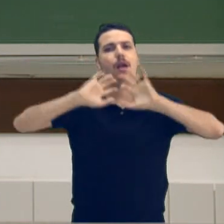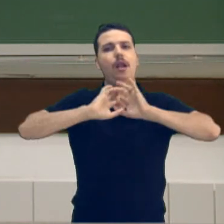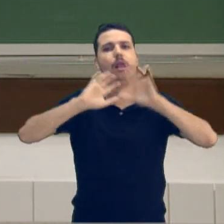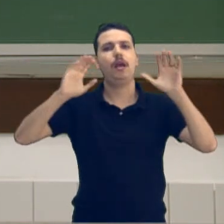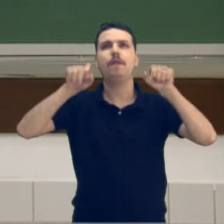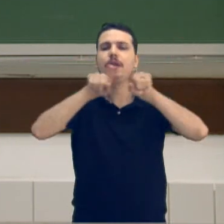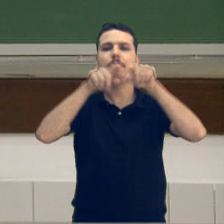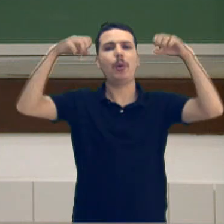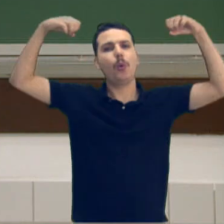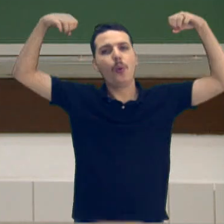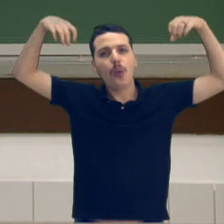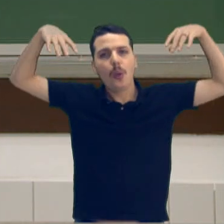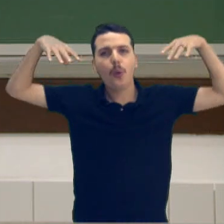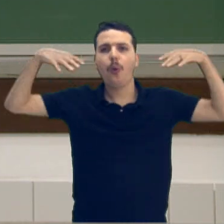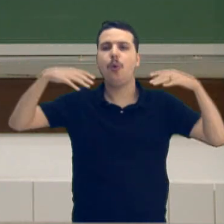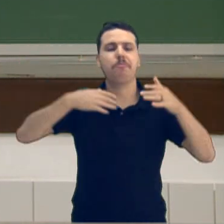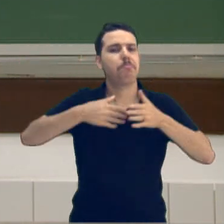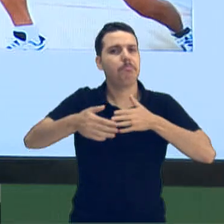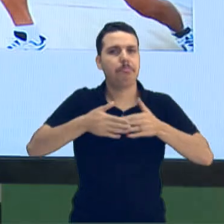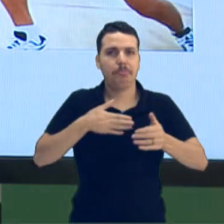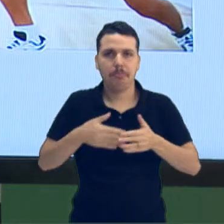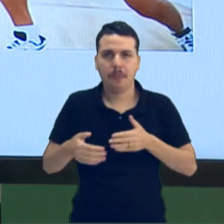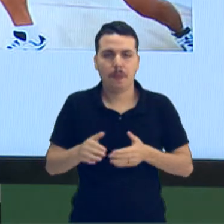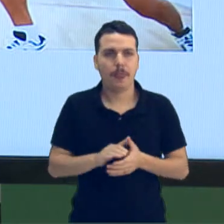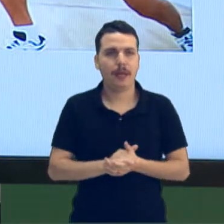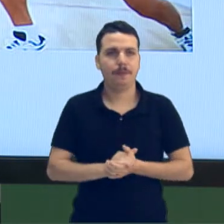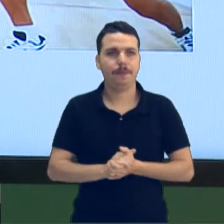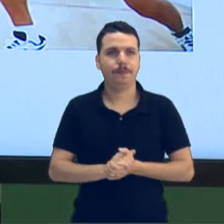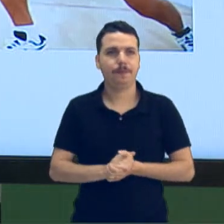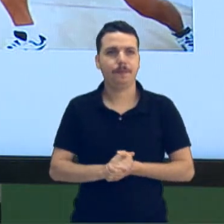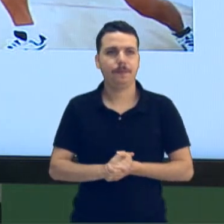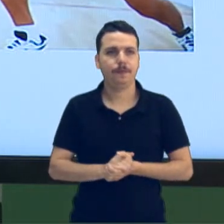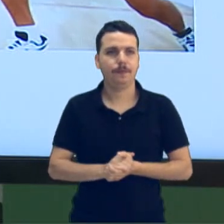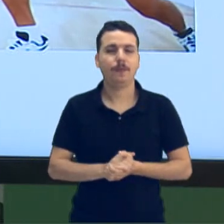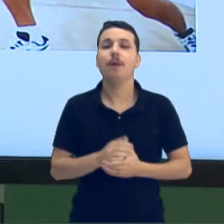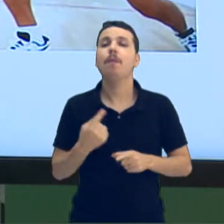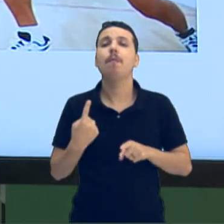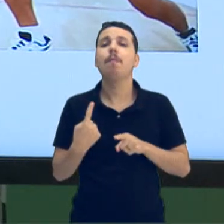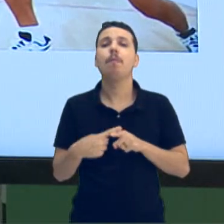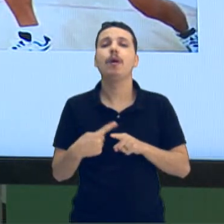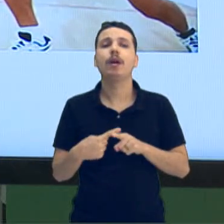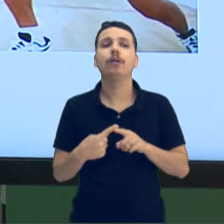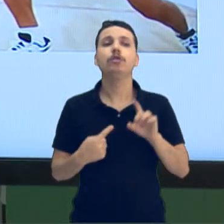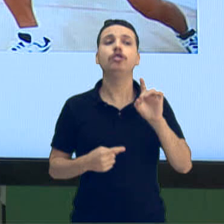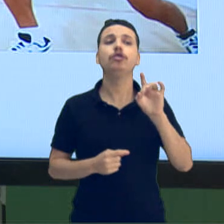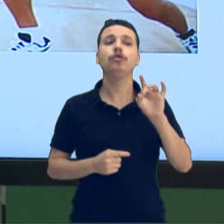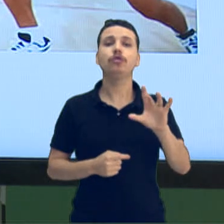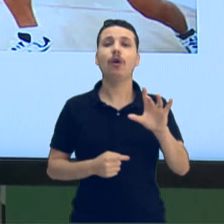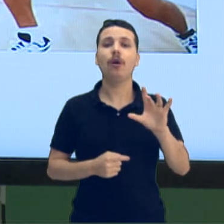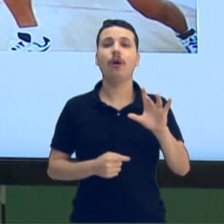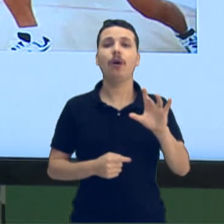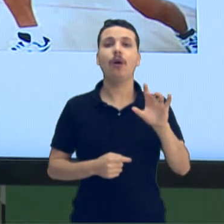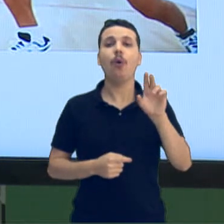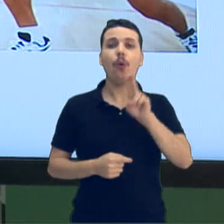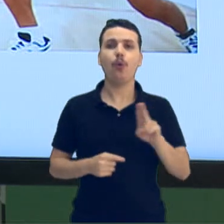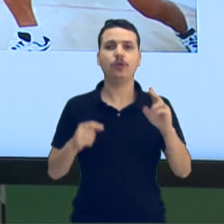à luz, a iluminação, não tem problema, né? Por quê? Porque só é contado as 3 paredes, no caso,